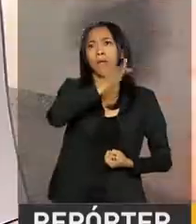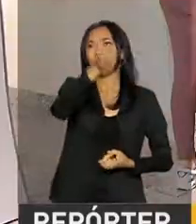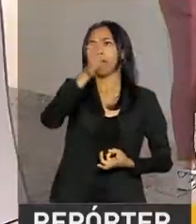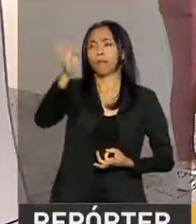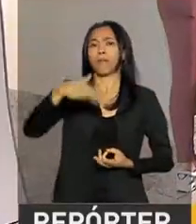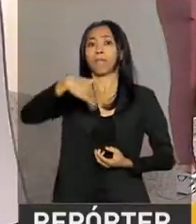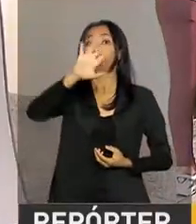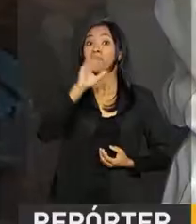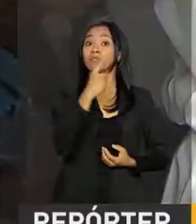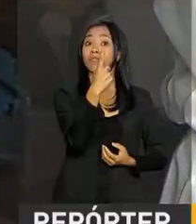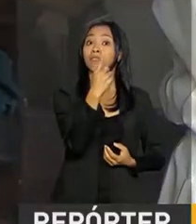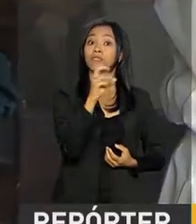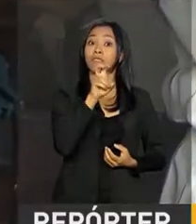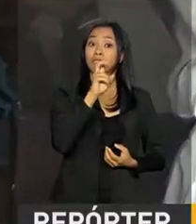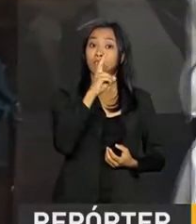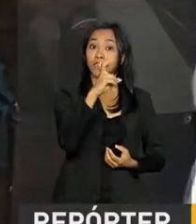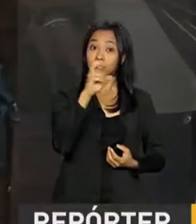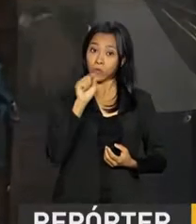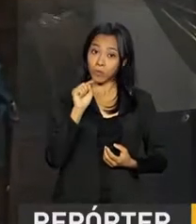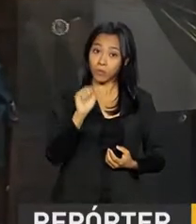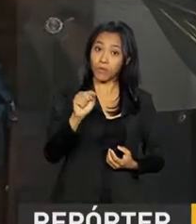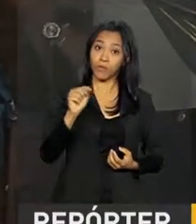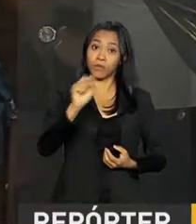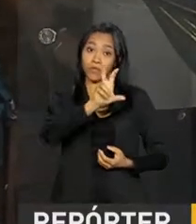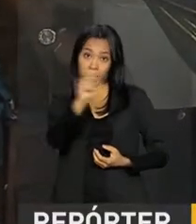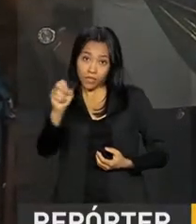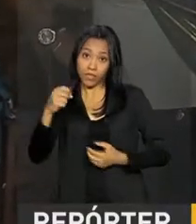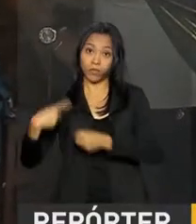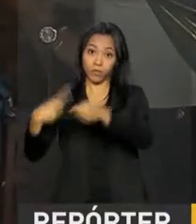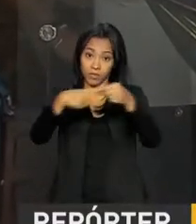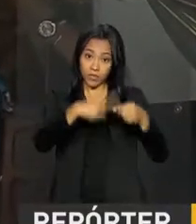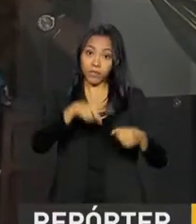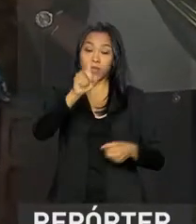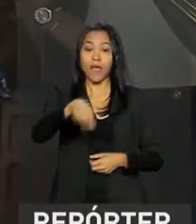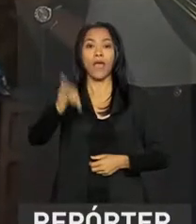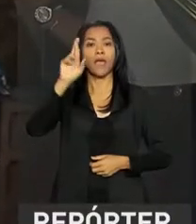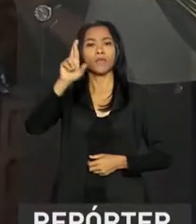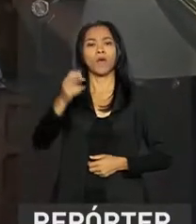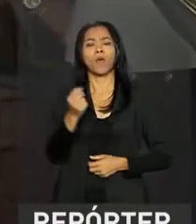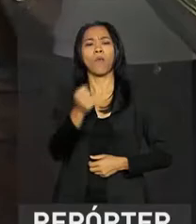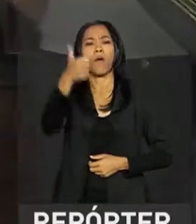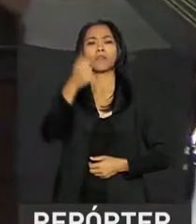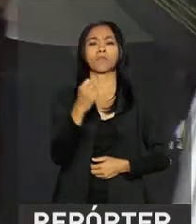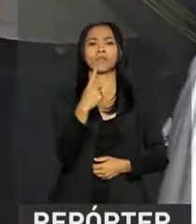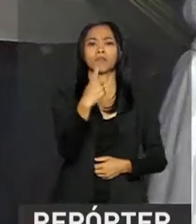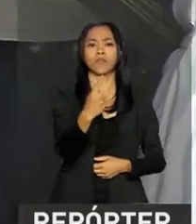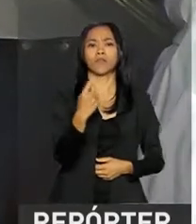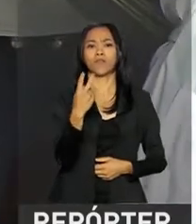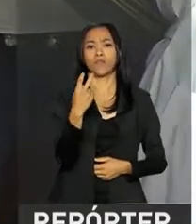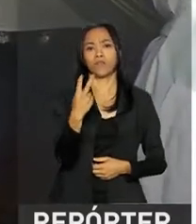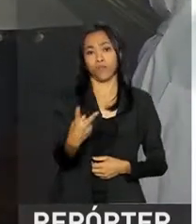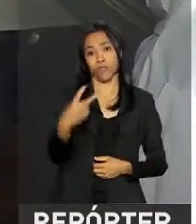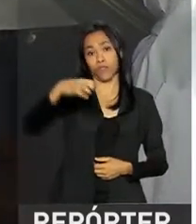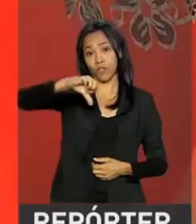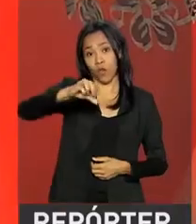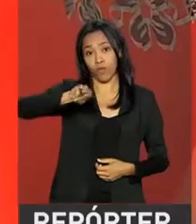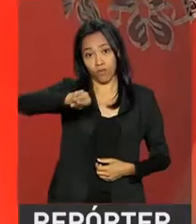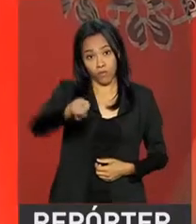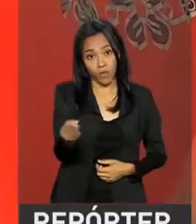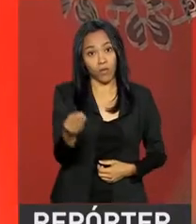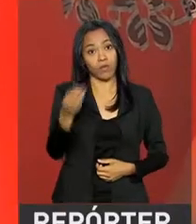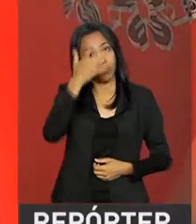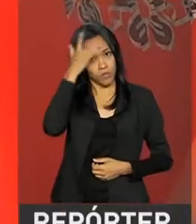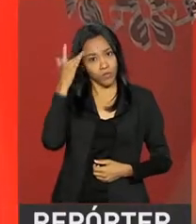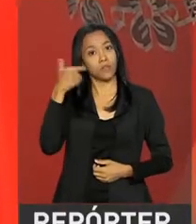5.500 municípios e são responsáveis pelo atendimento de quase 129 milhões de brasileiros. E